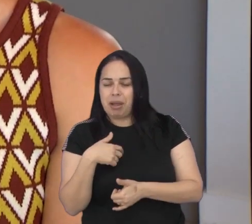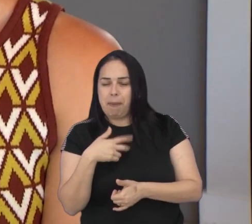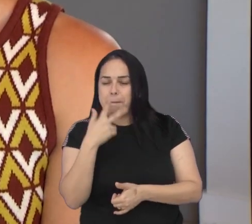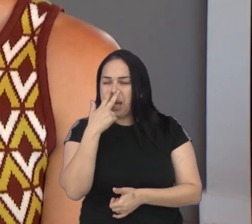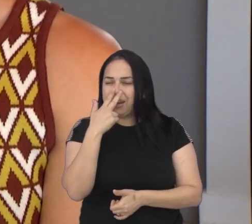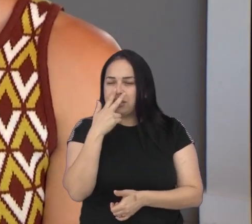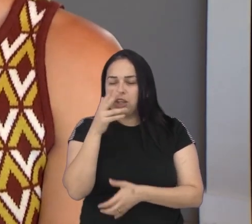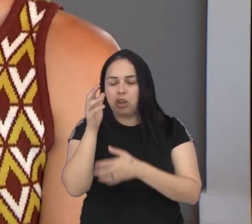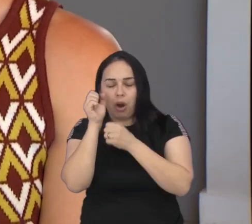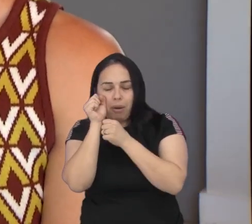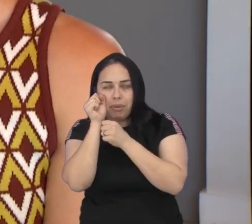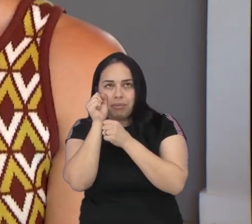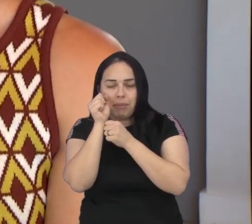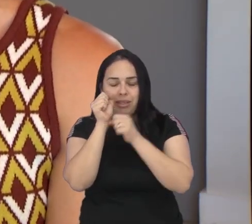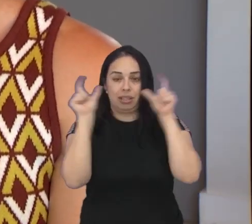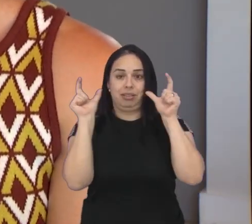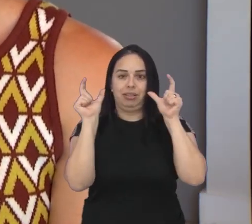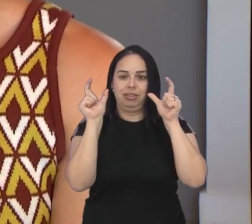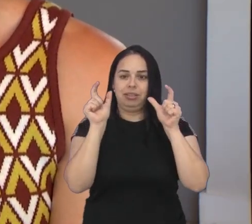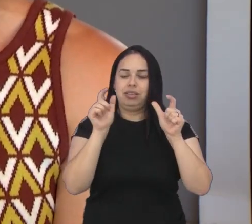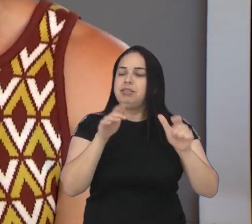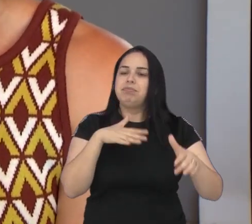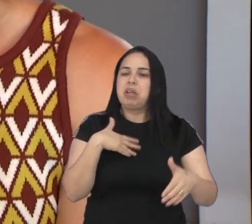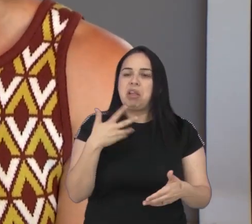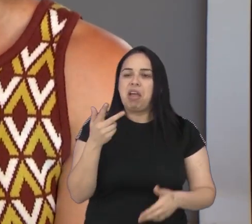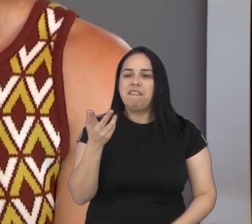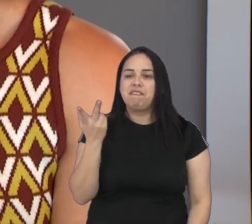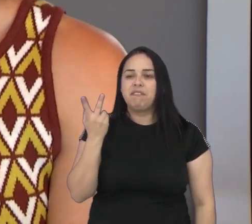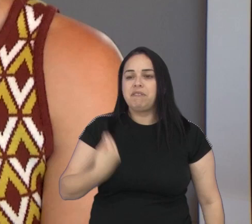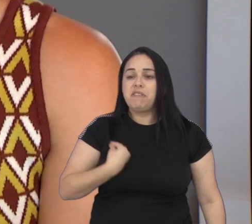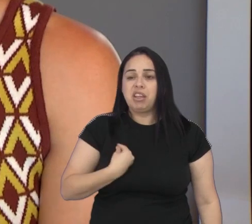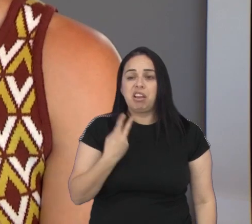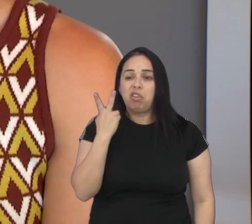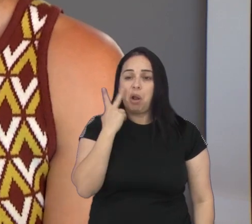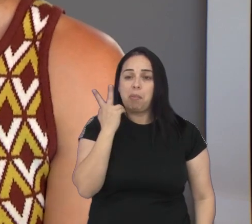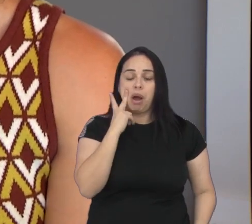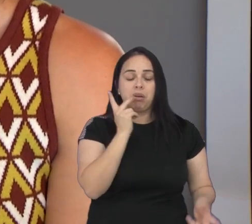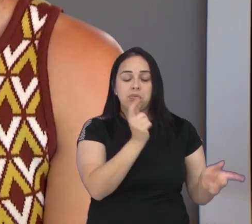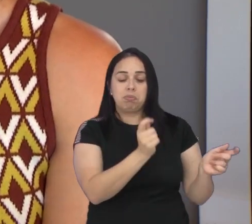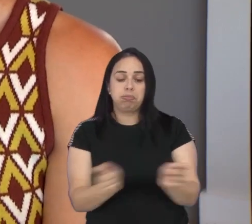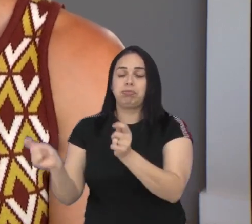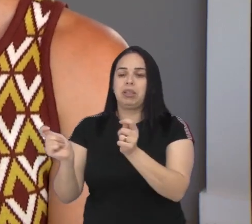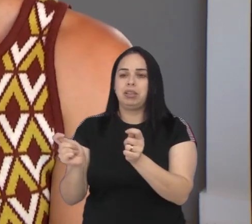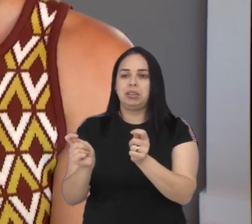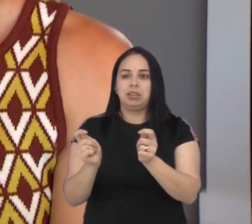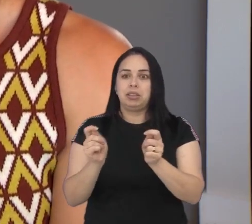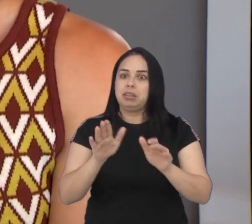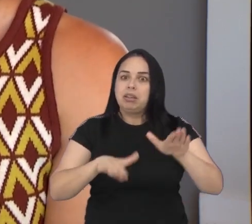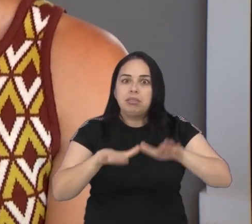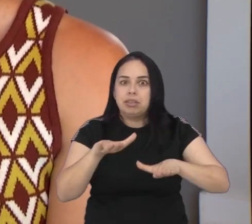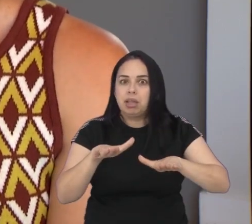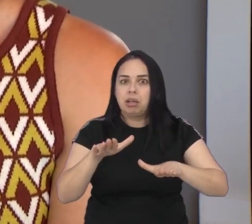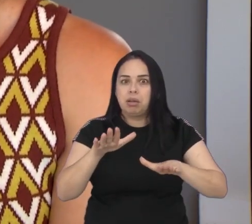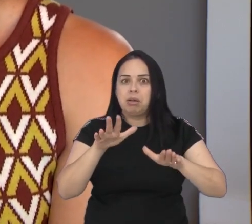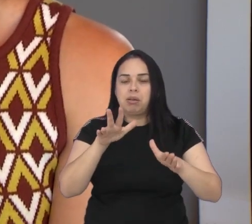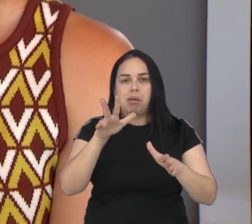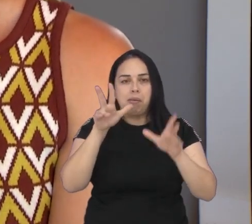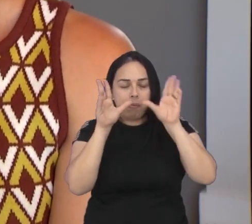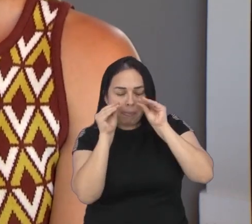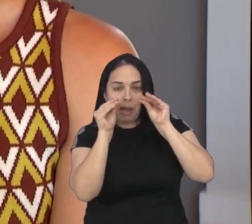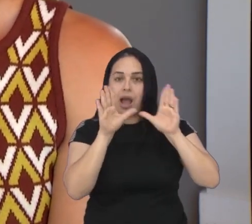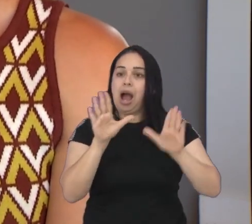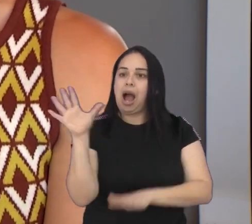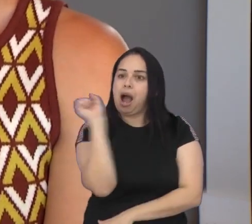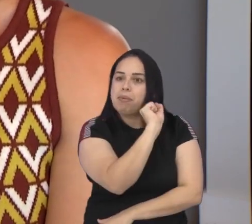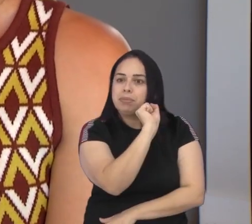piscadas que parece que você vai dormir e acorda. Então, assim, ele estava em casa, ali na rotina diária dele, assistindo o desenho, e ele dava aquelas apagadinhas.